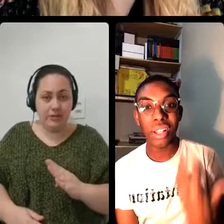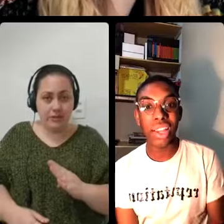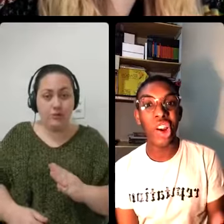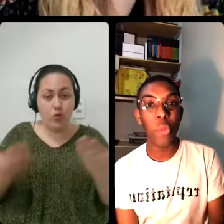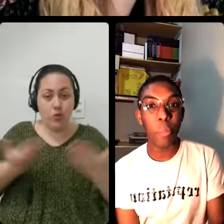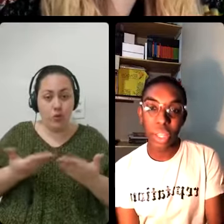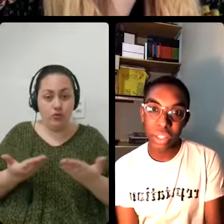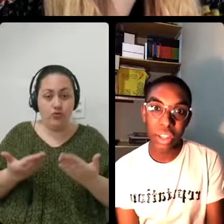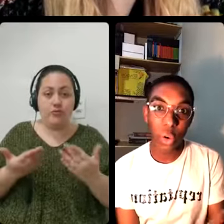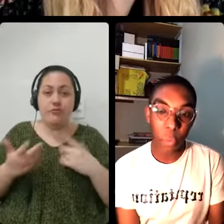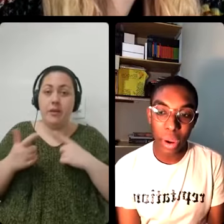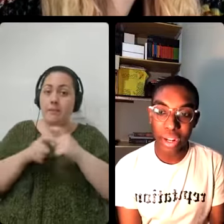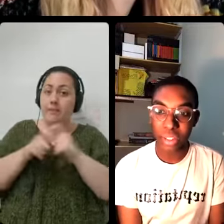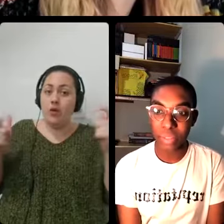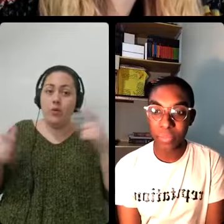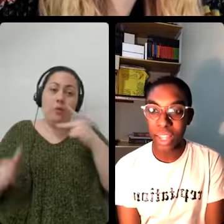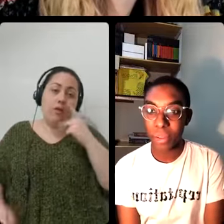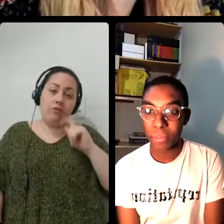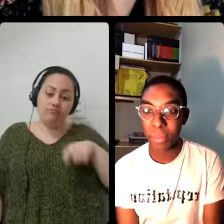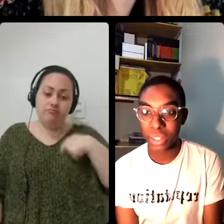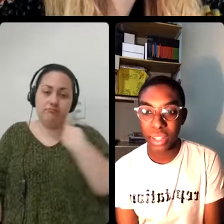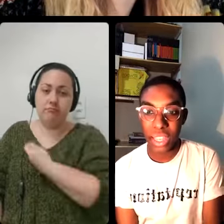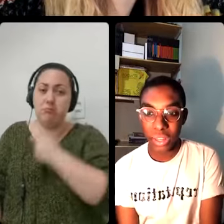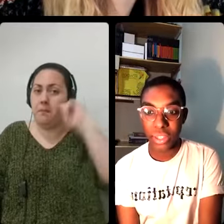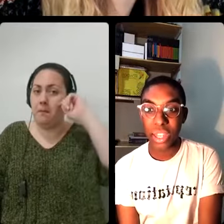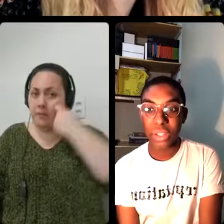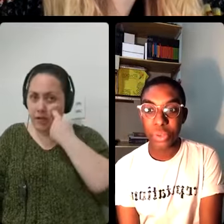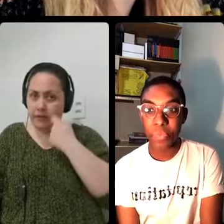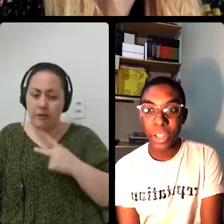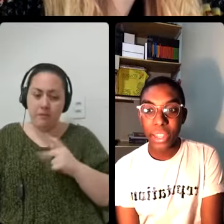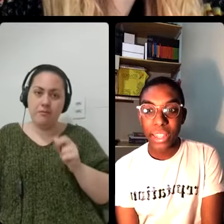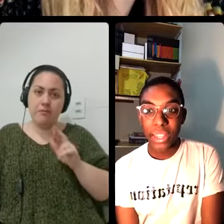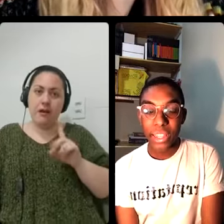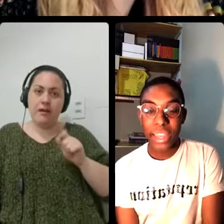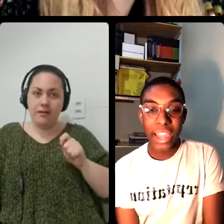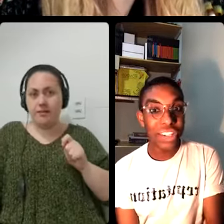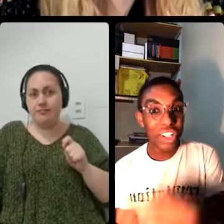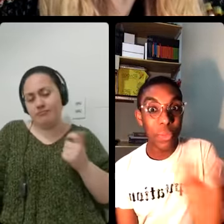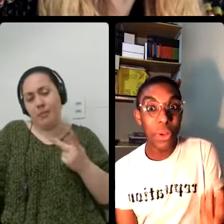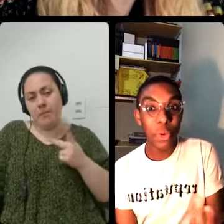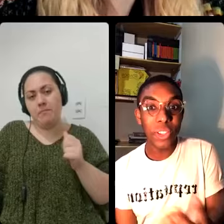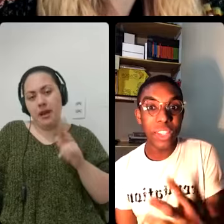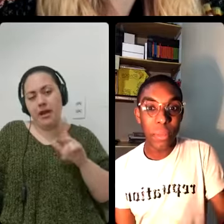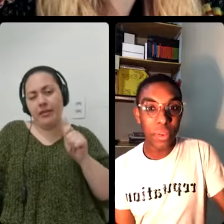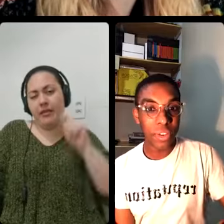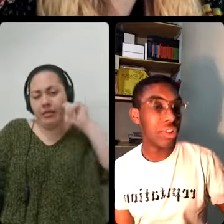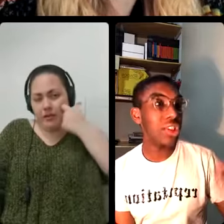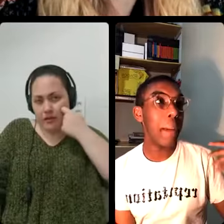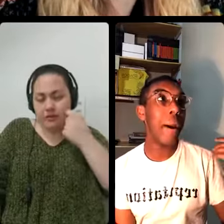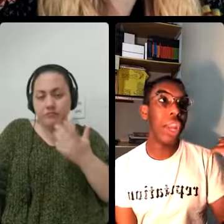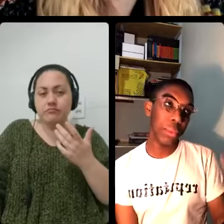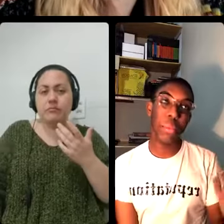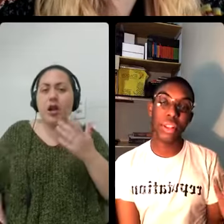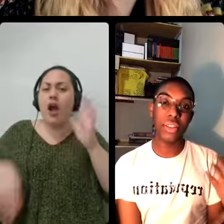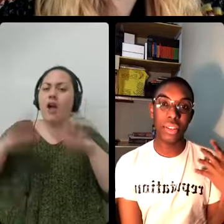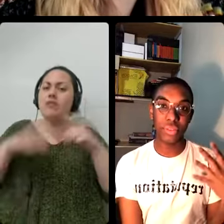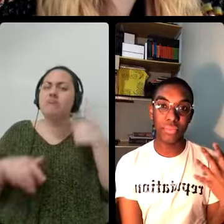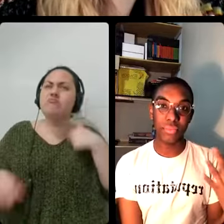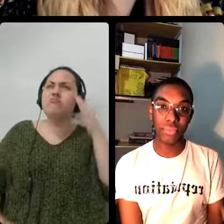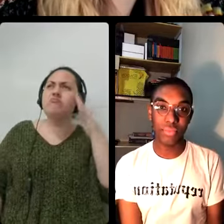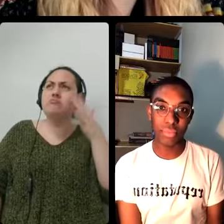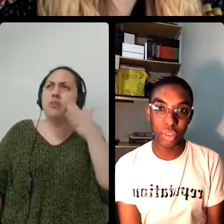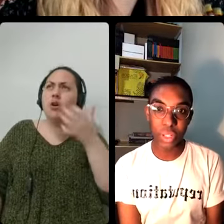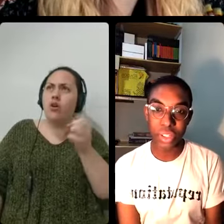se autodeclara como preta ou parda, né? Parda negra, nesse caso. E aí a gente se pergunta sempre, a gente é a maioria da